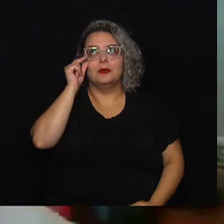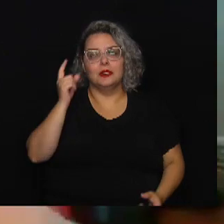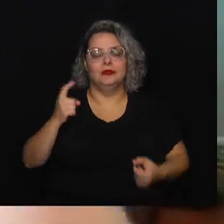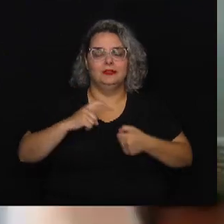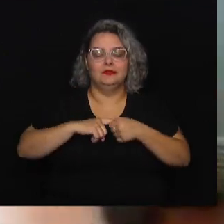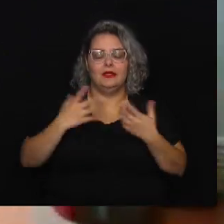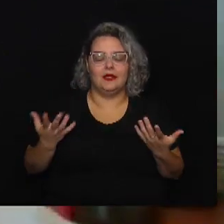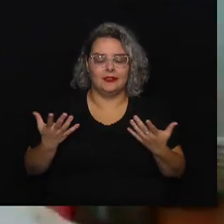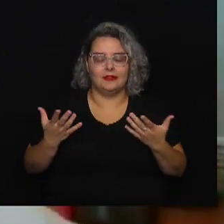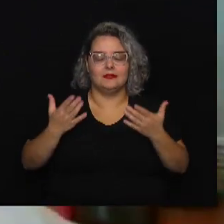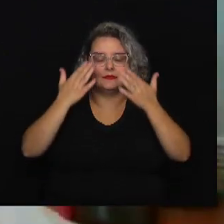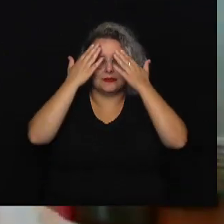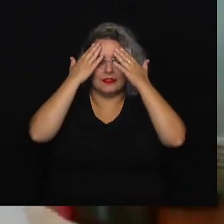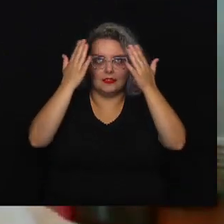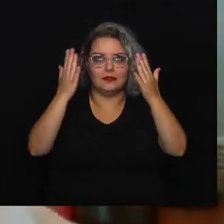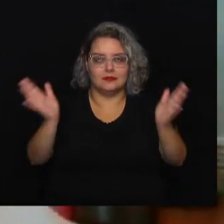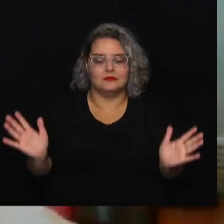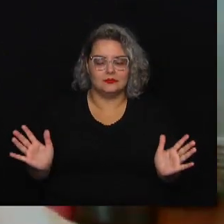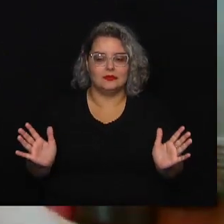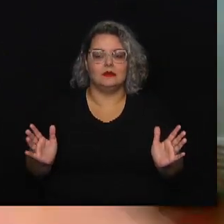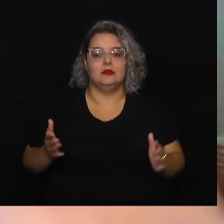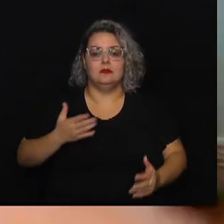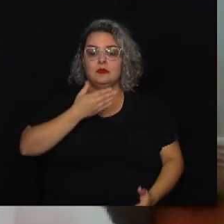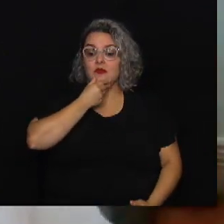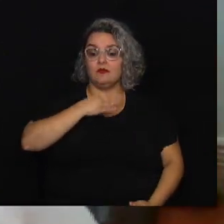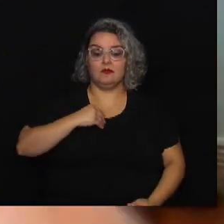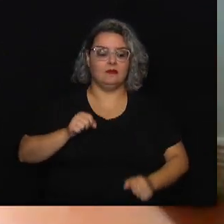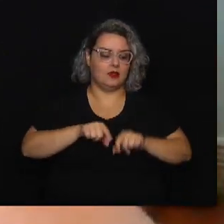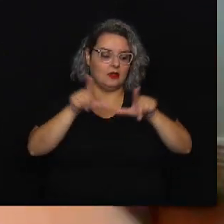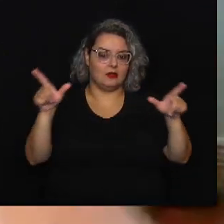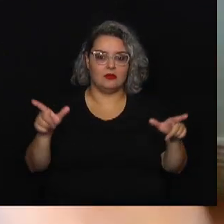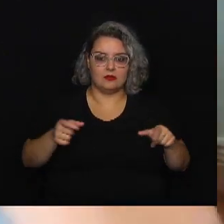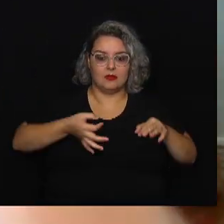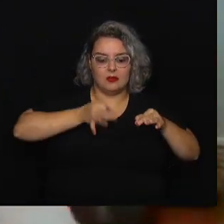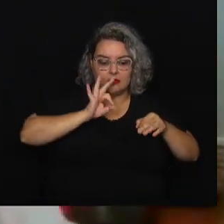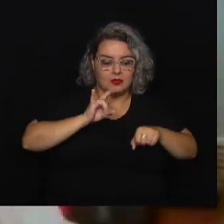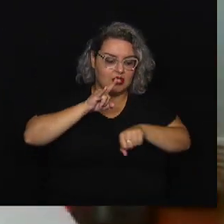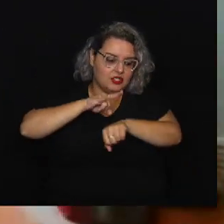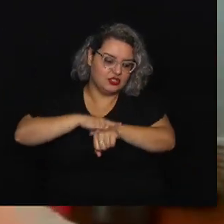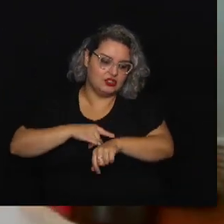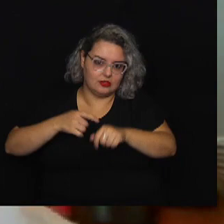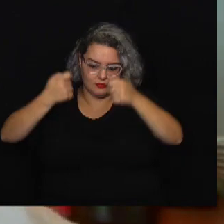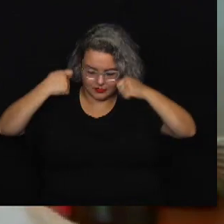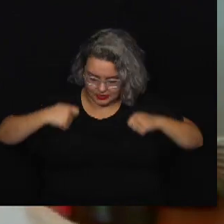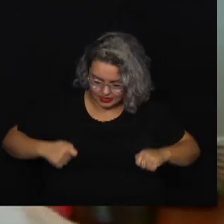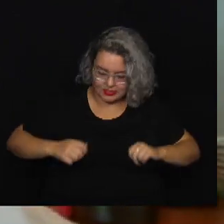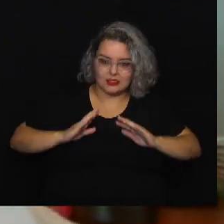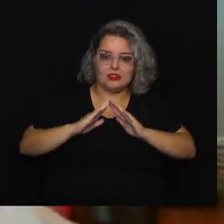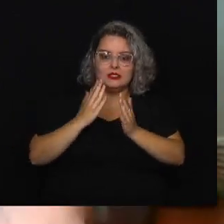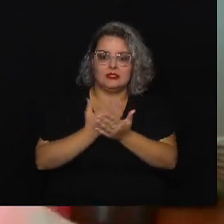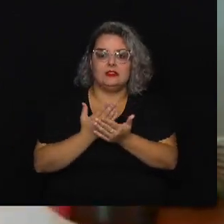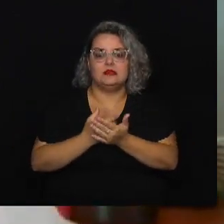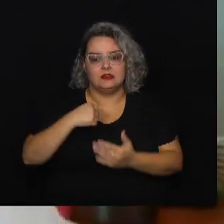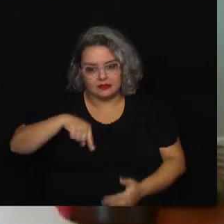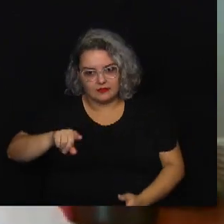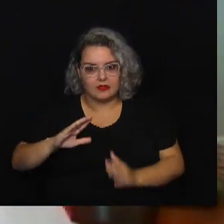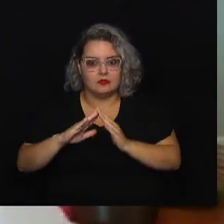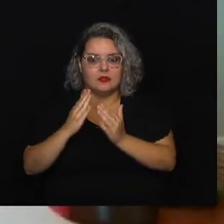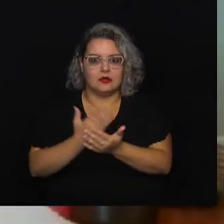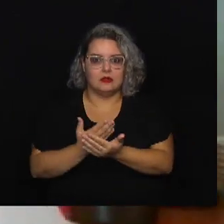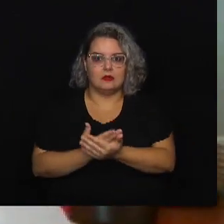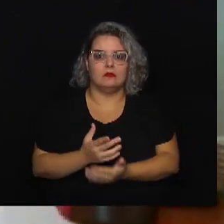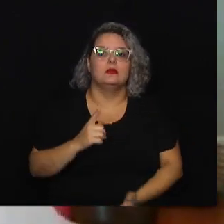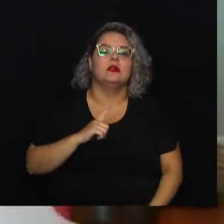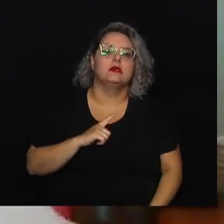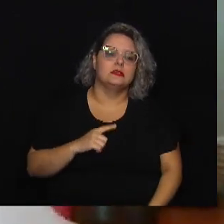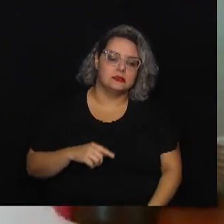bom, meu filho hoje vai acordar, tomar café, fazer xixi, colocar a camiseta da escola e vai para a escola. Mas tem muito que fazer lá